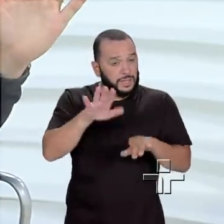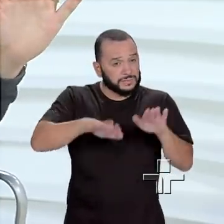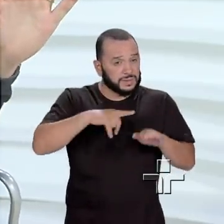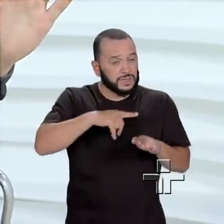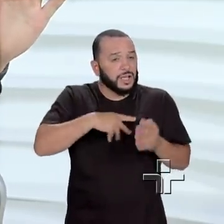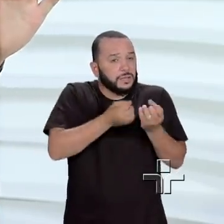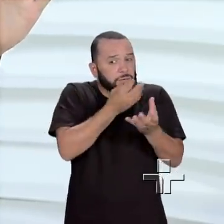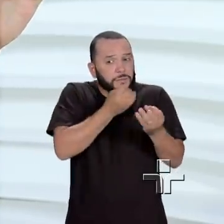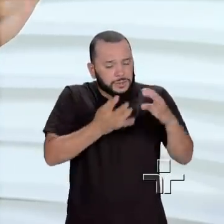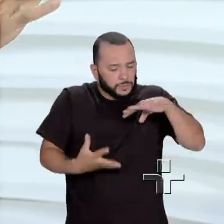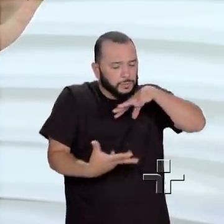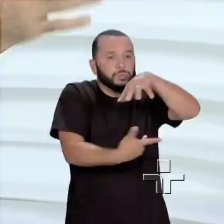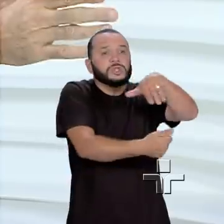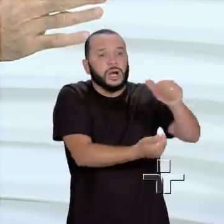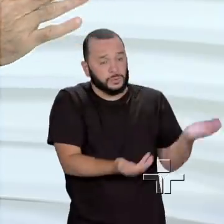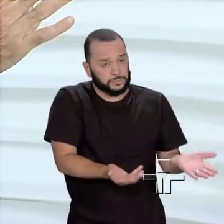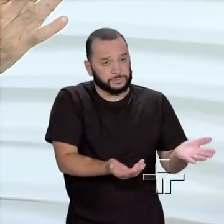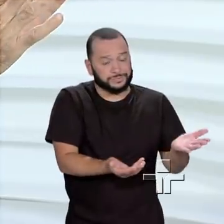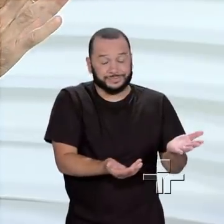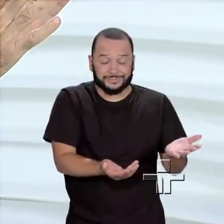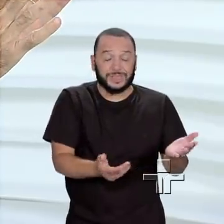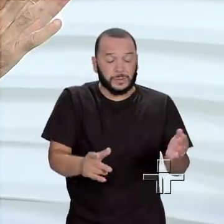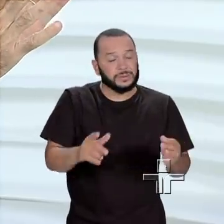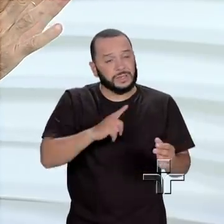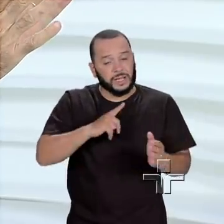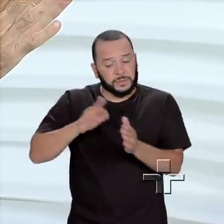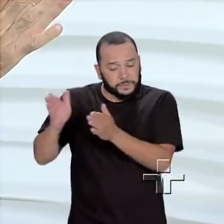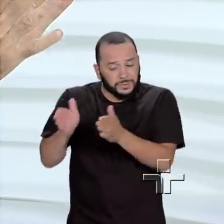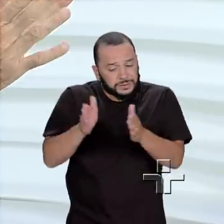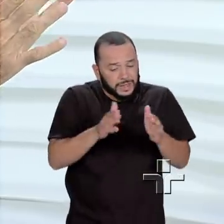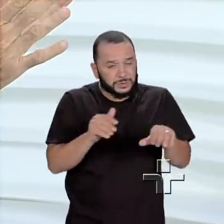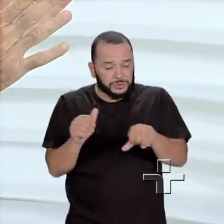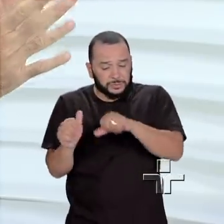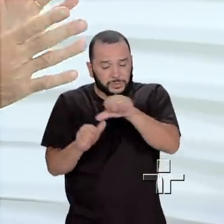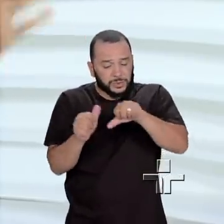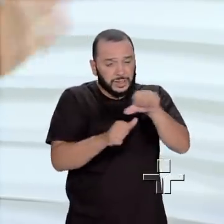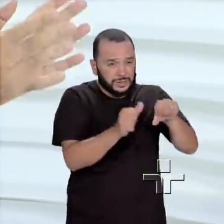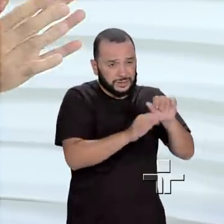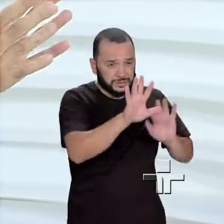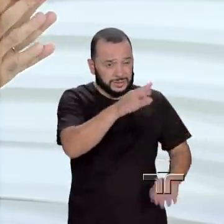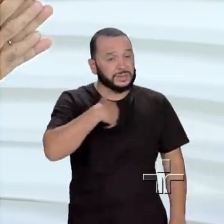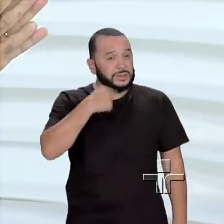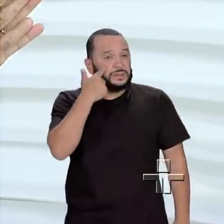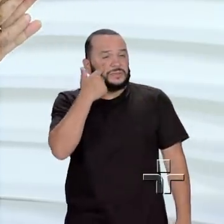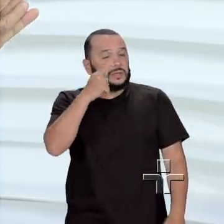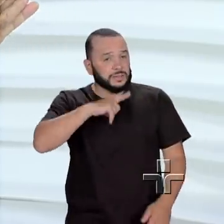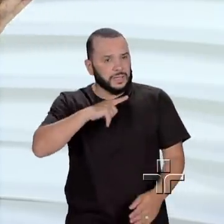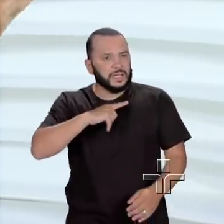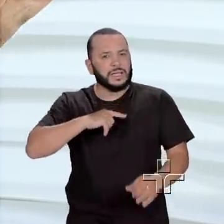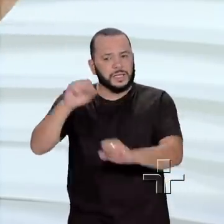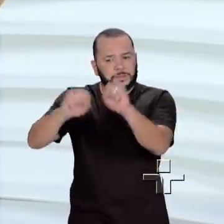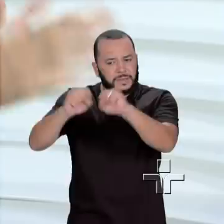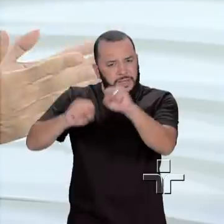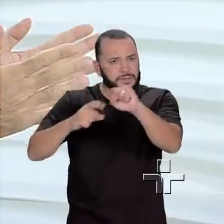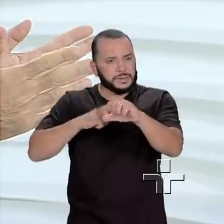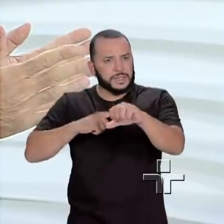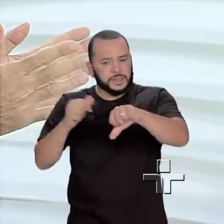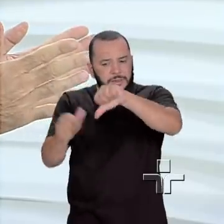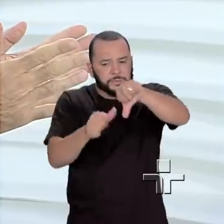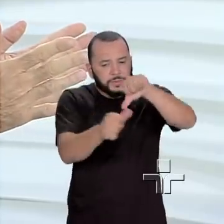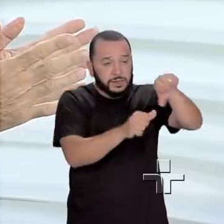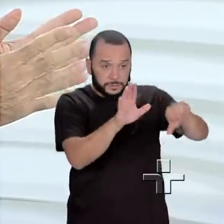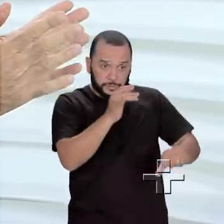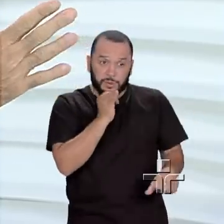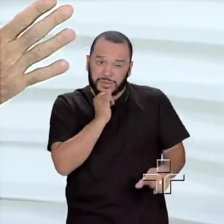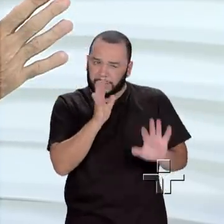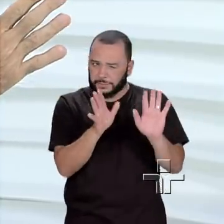de transição. Veja que quando você olha para outras indústrias que já passaram por transição, e vamos pegar a indústria de música, por